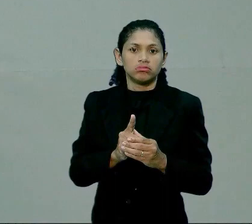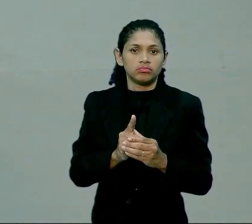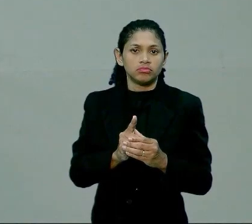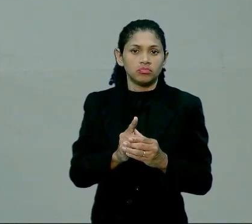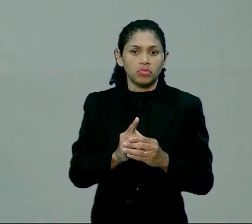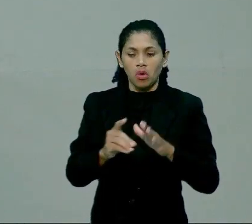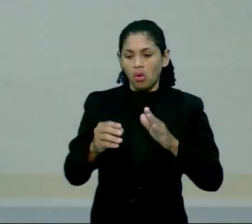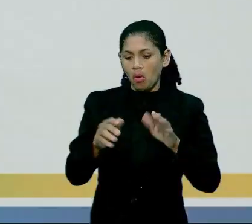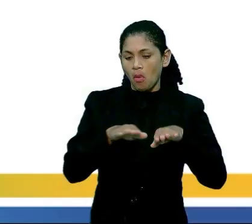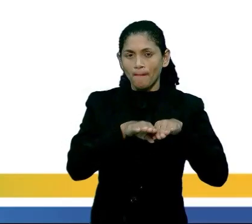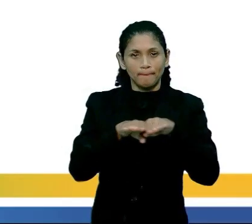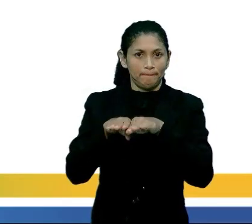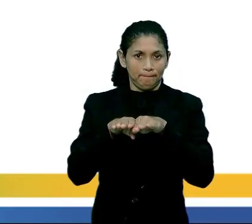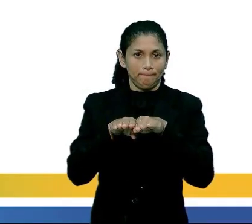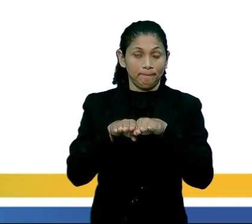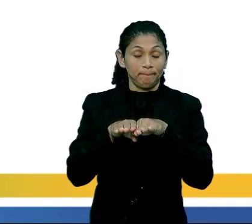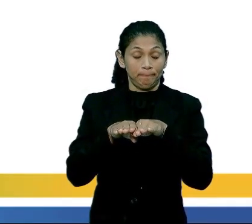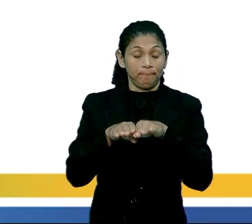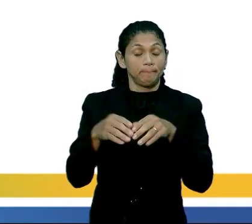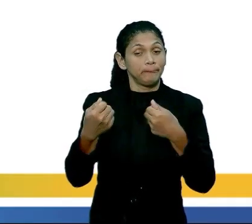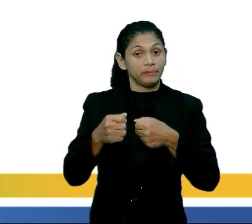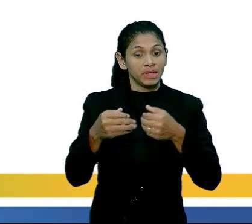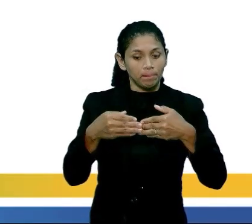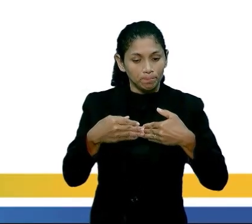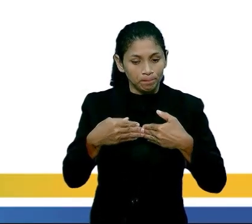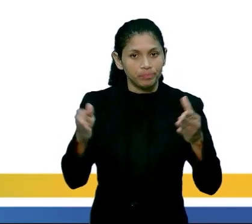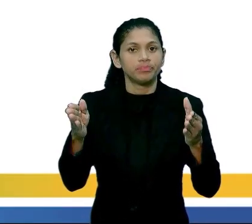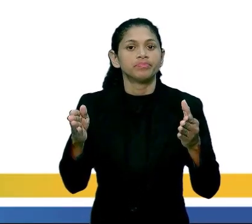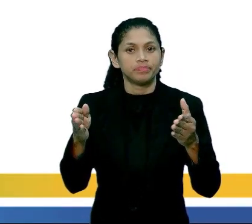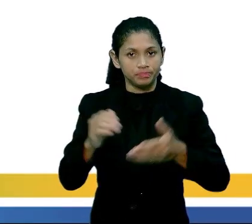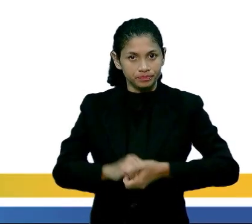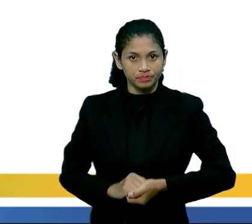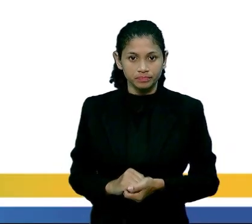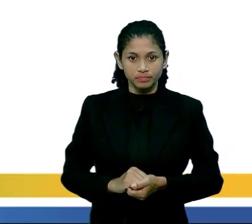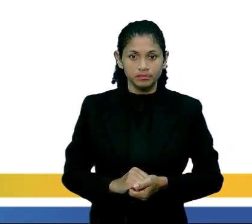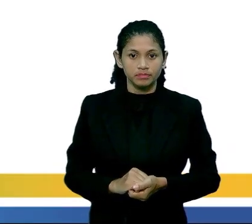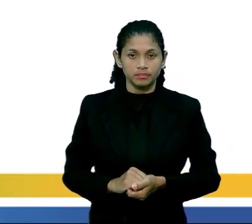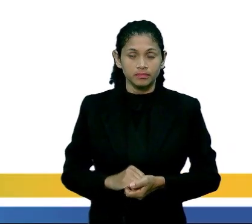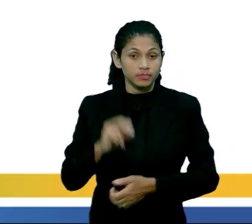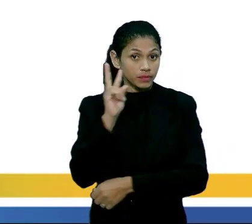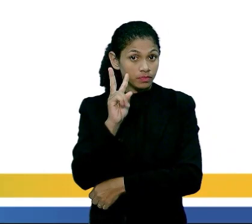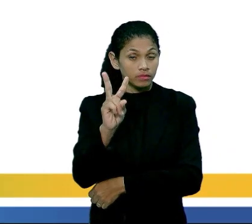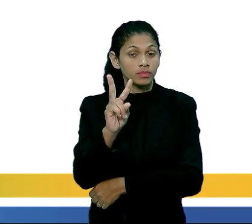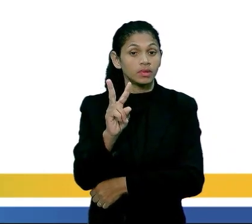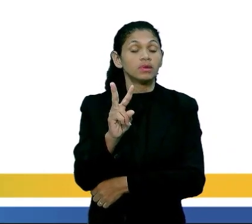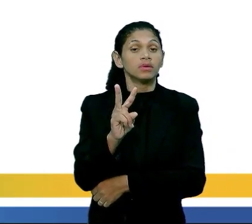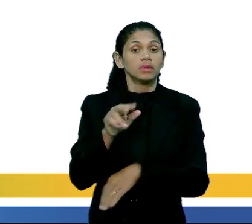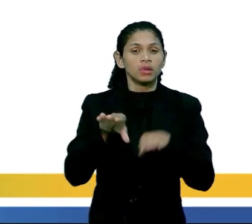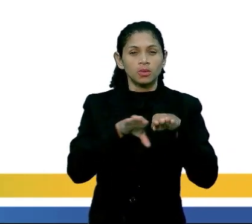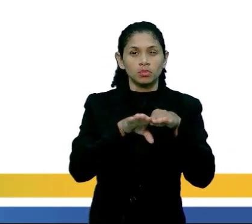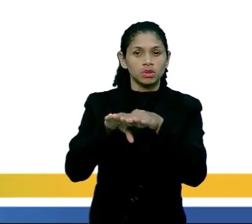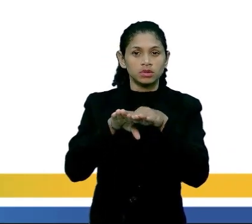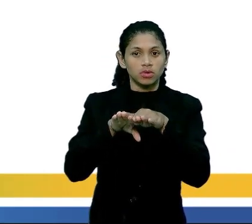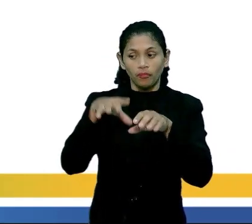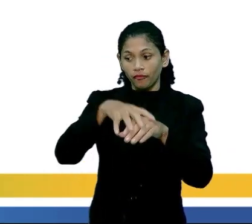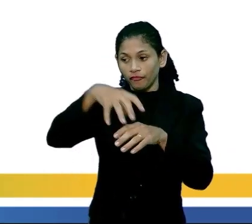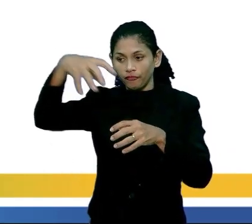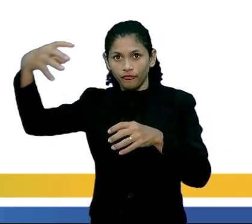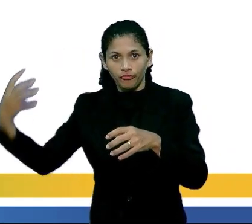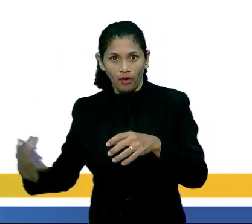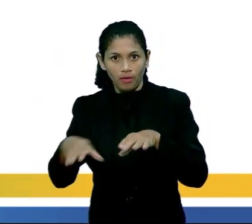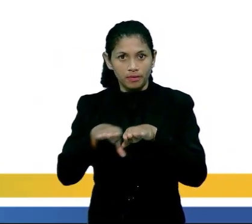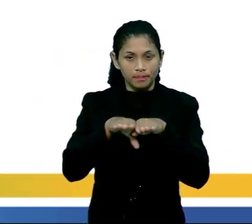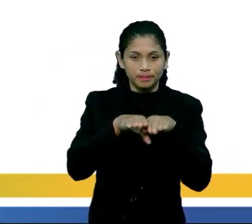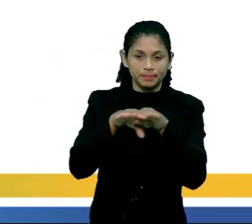gente está tentando romper, quebrar, beleza? Então a gente faz essa evolução estética, vê que o padrão está fora do padrão, crescendo com